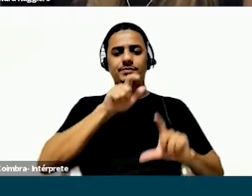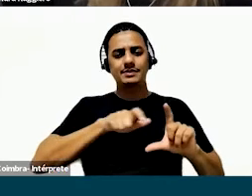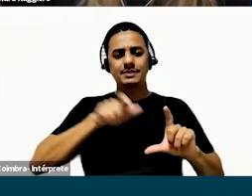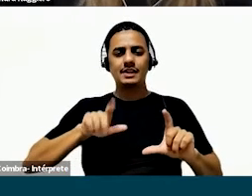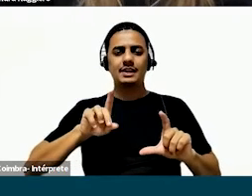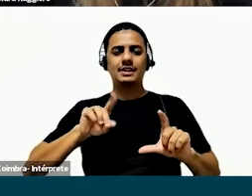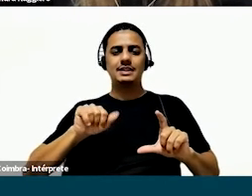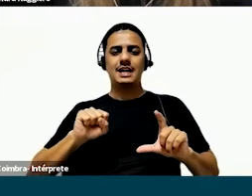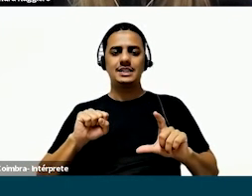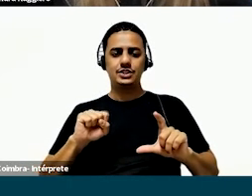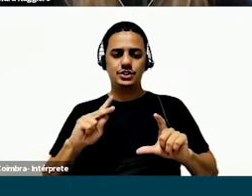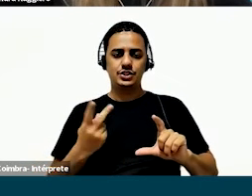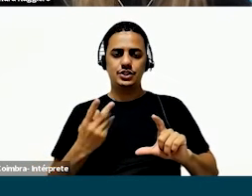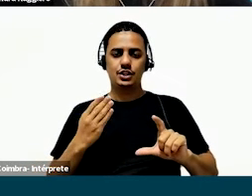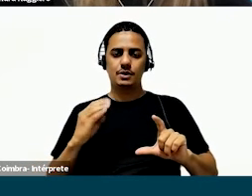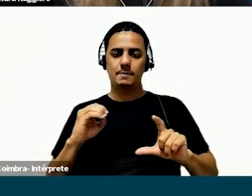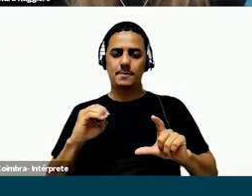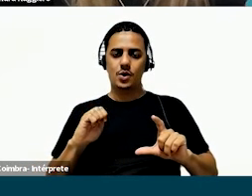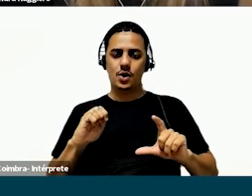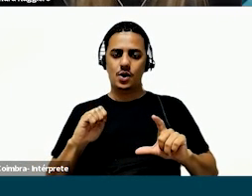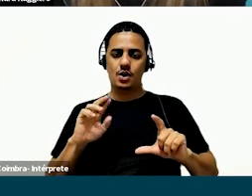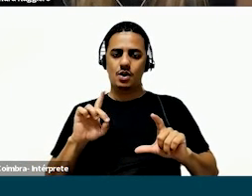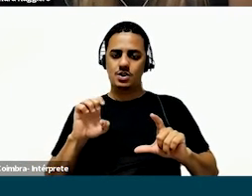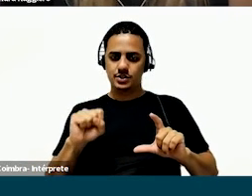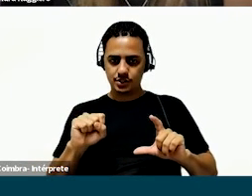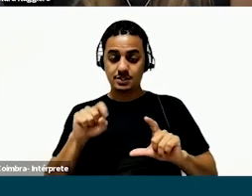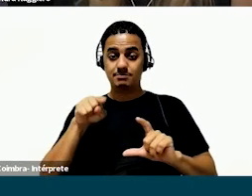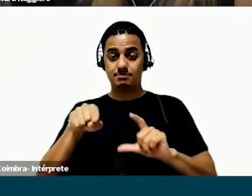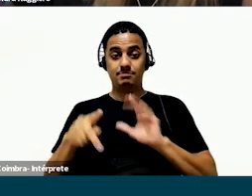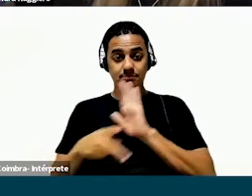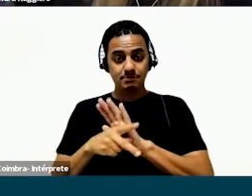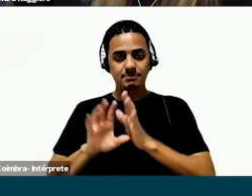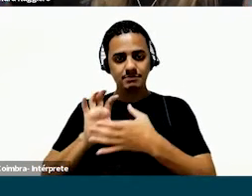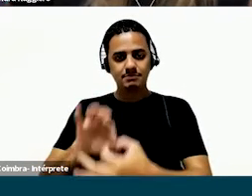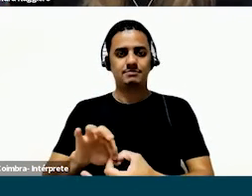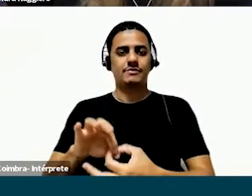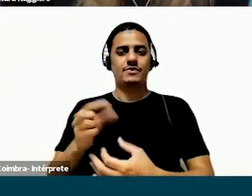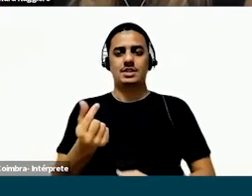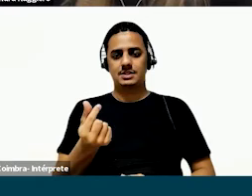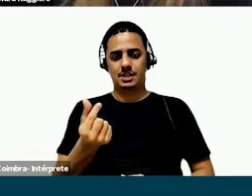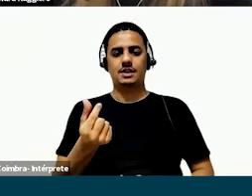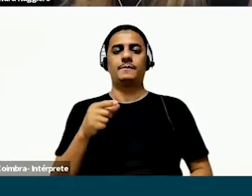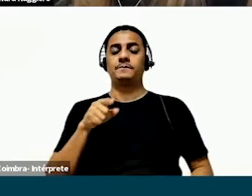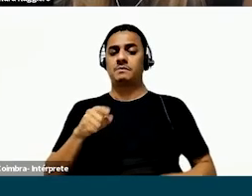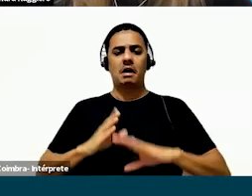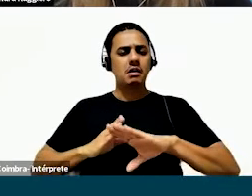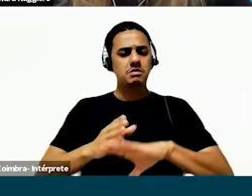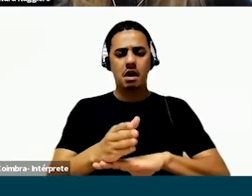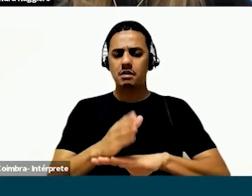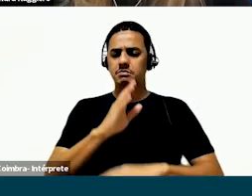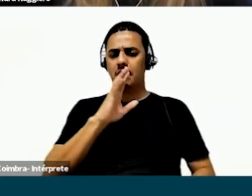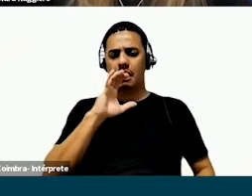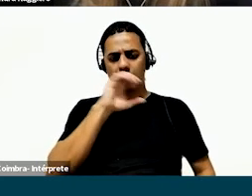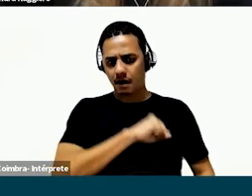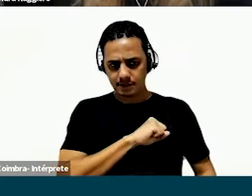de dashboards para análise financeira para esse público, para as startups e SaaS. O seu acesso era